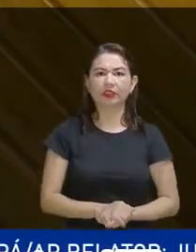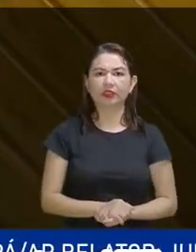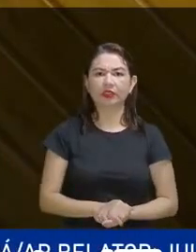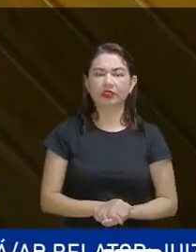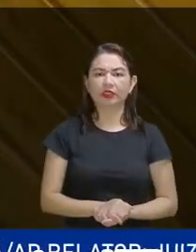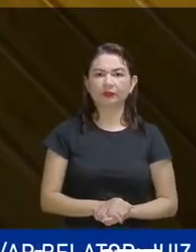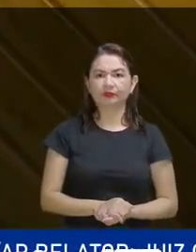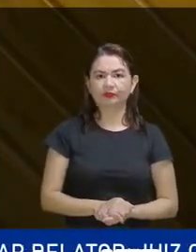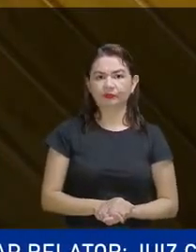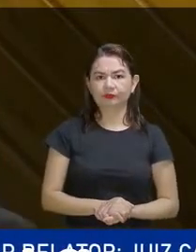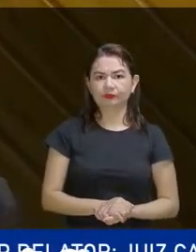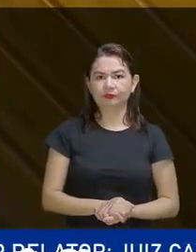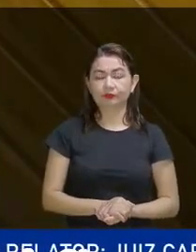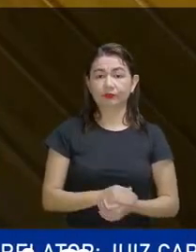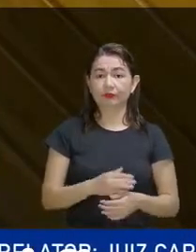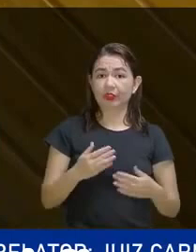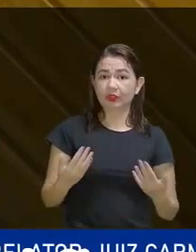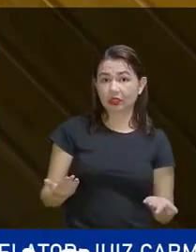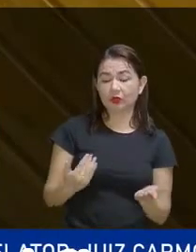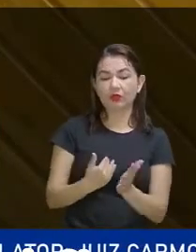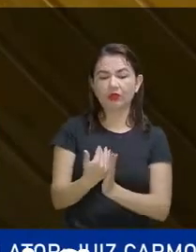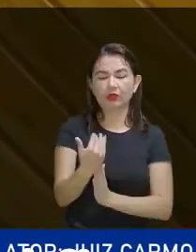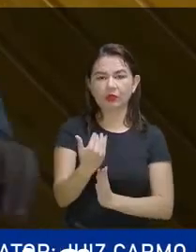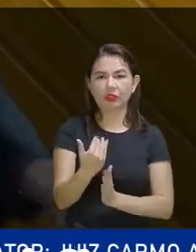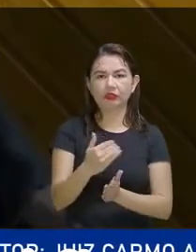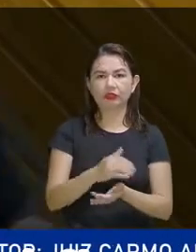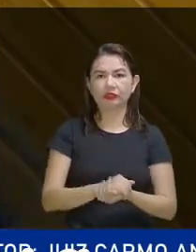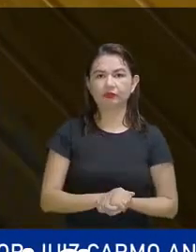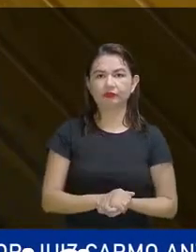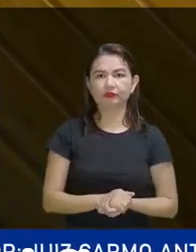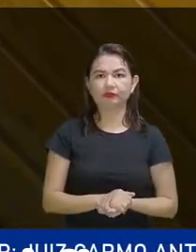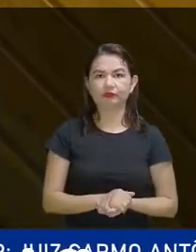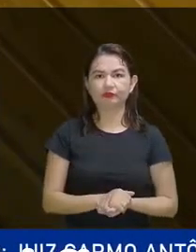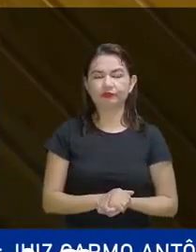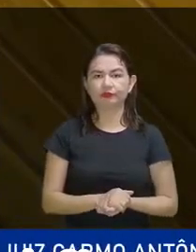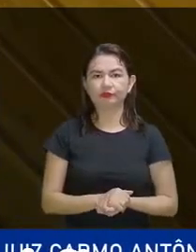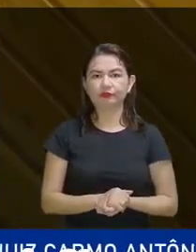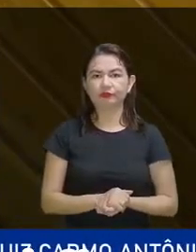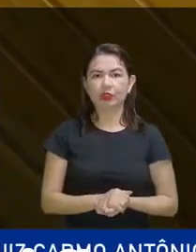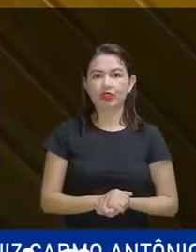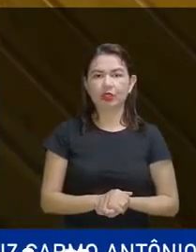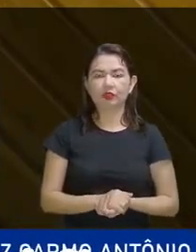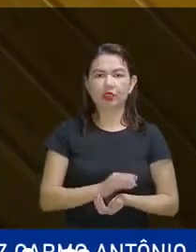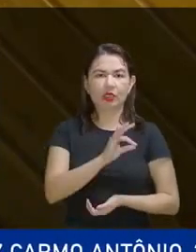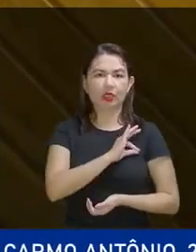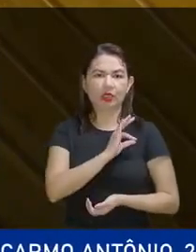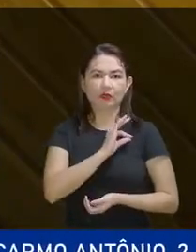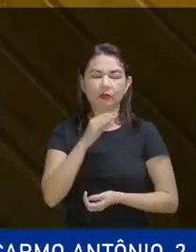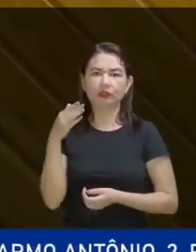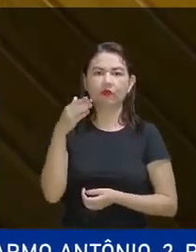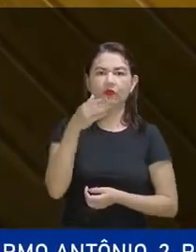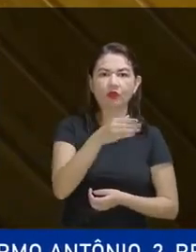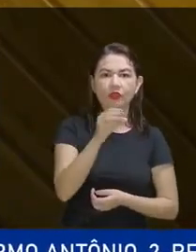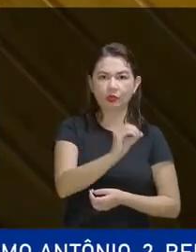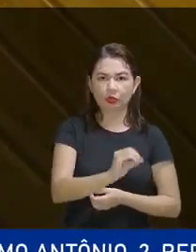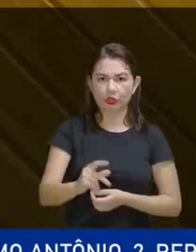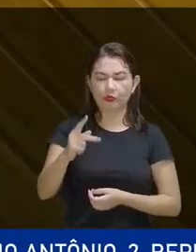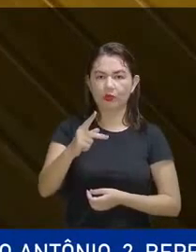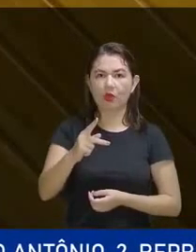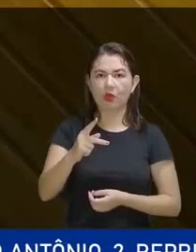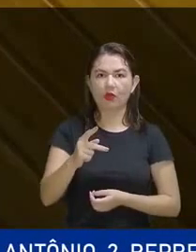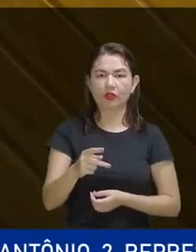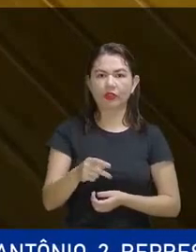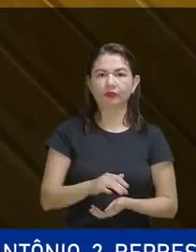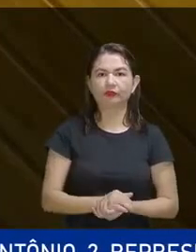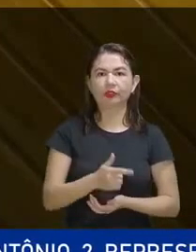AGE. O fato se originou de uma abordagem realizada no município do Oiapoque na antevéspera da